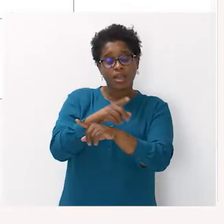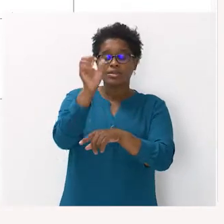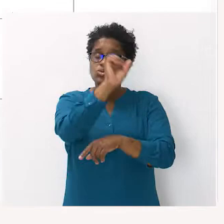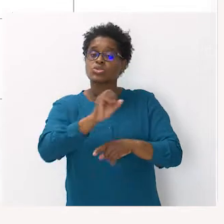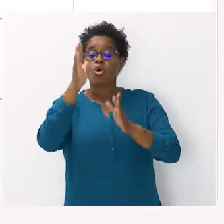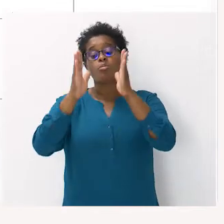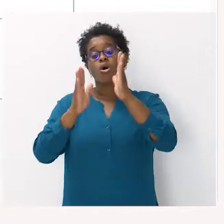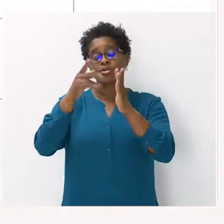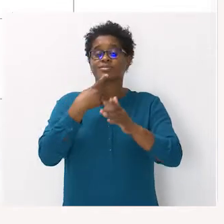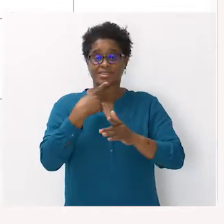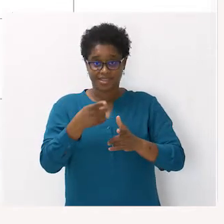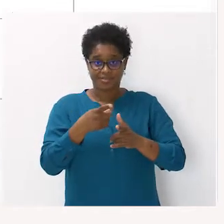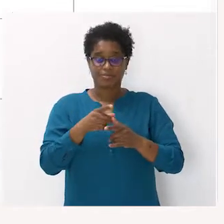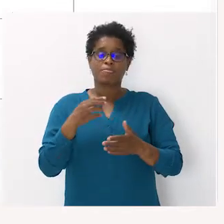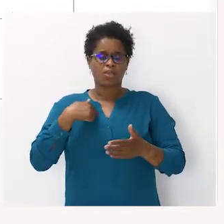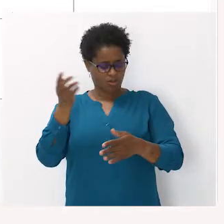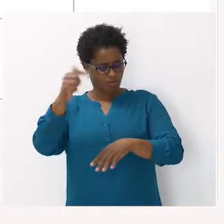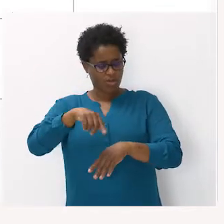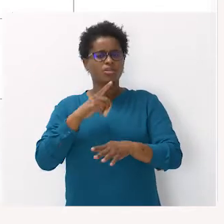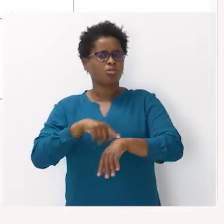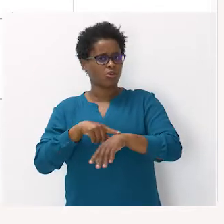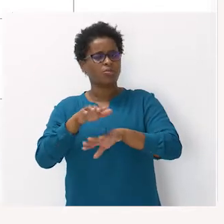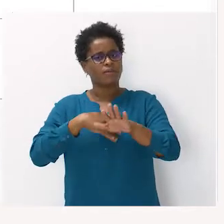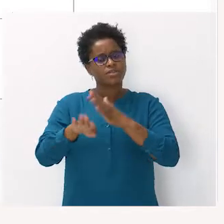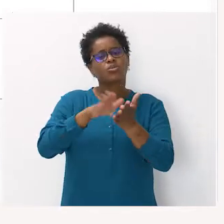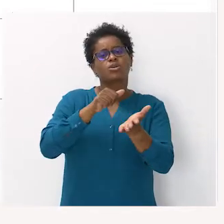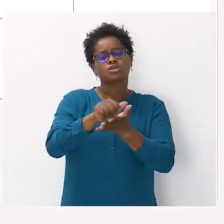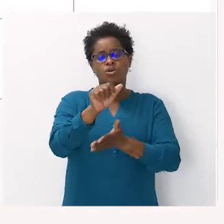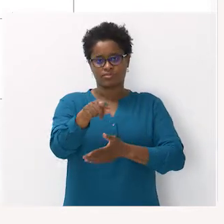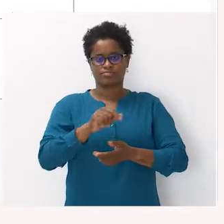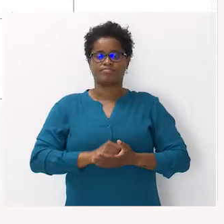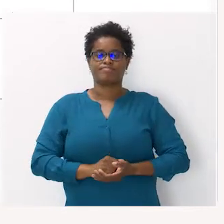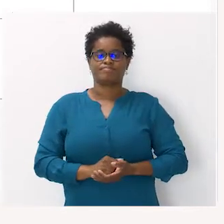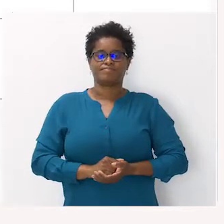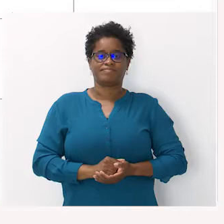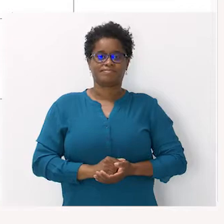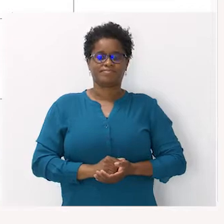seu módulo. Certo? Volto daqui a pouco para fazer a sua correção.